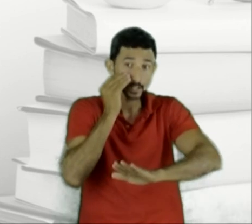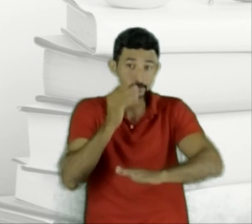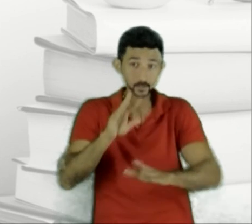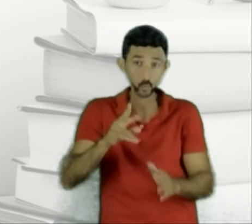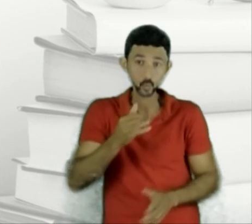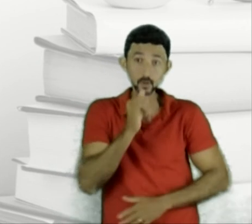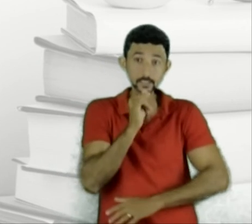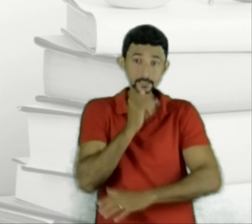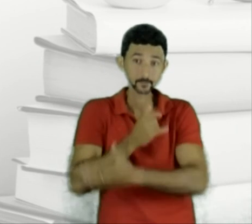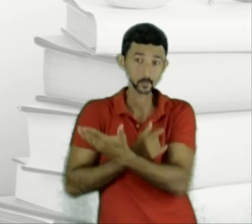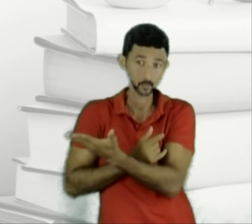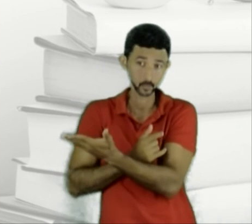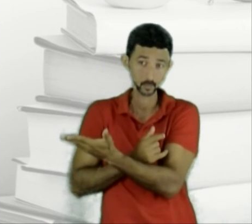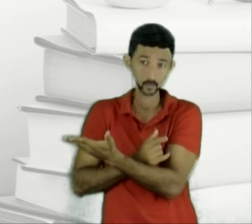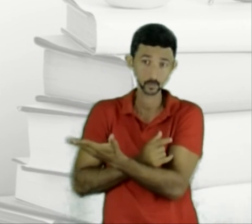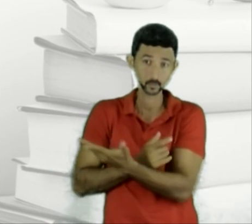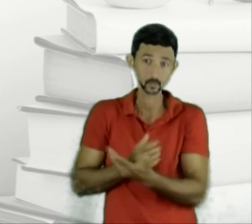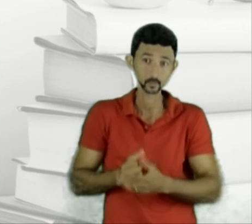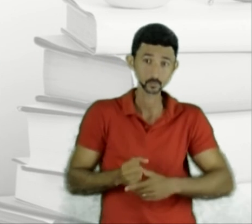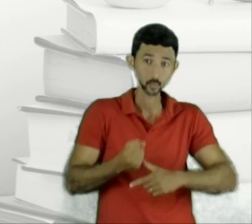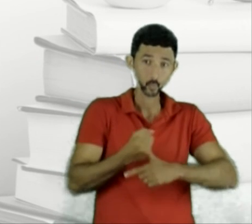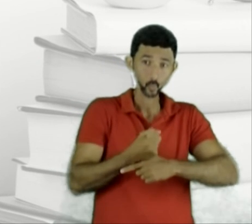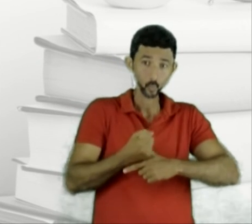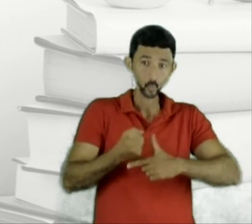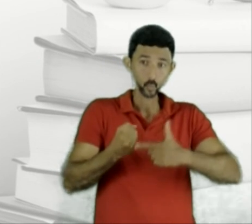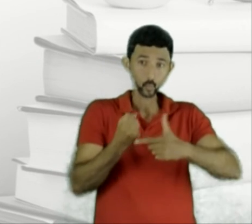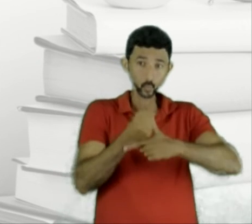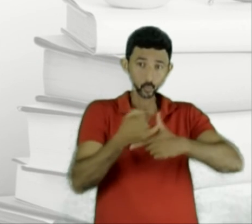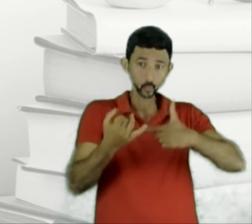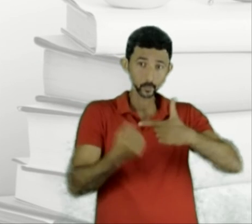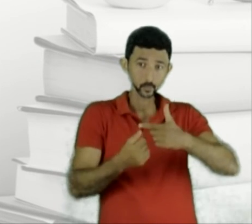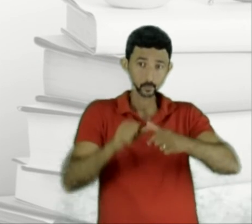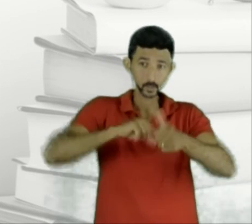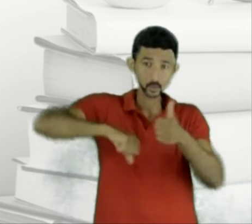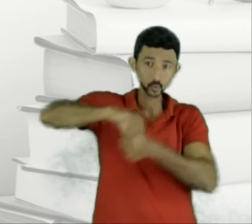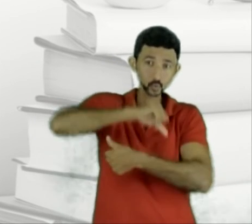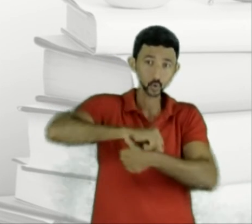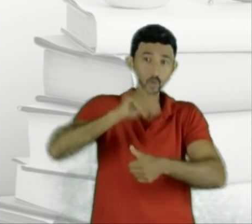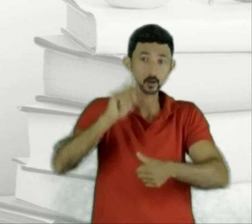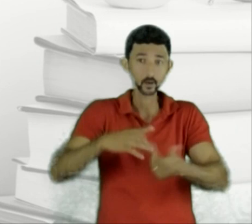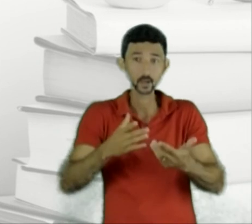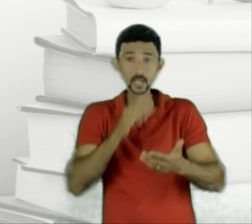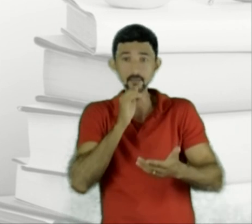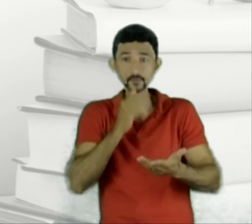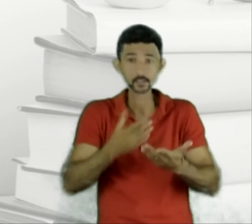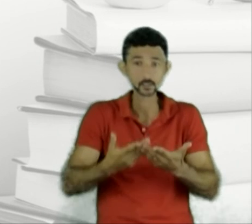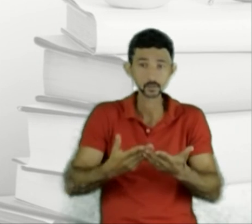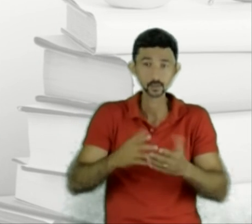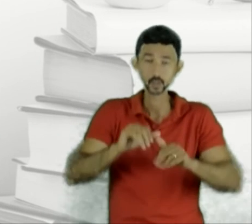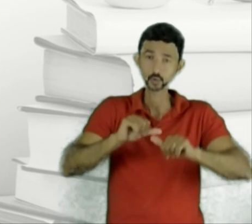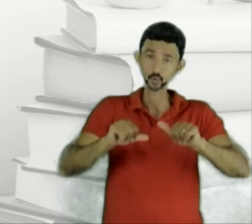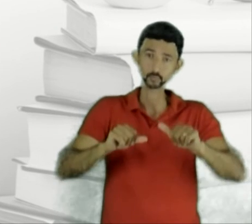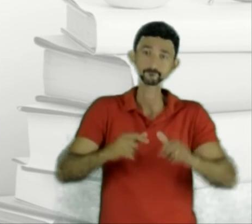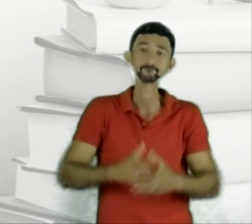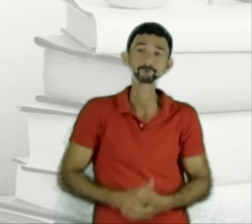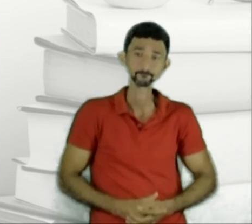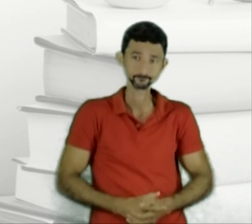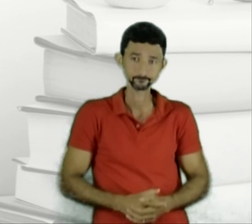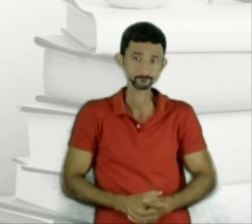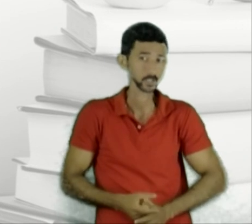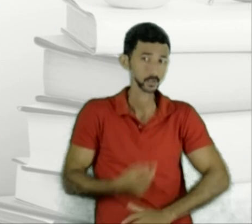últimos exemplos mostram que o quociente de um monômio por outro monômio pode não ser um monômio,